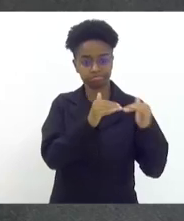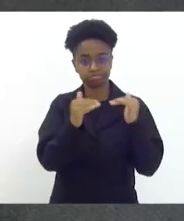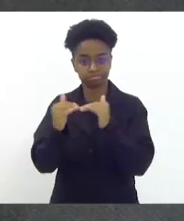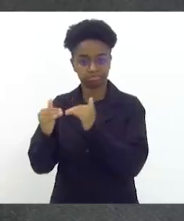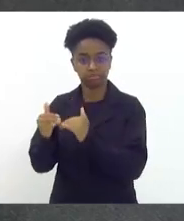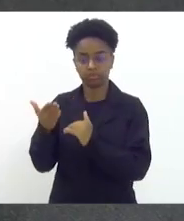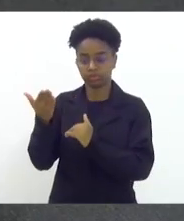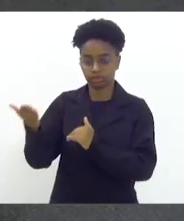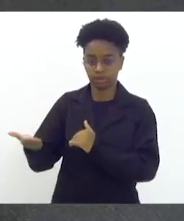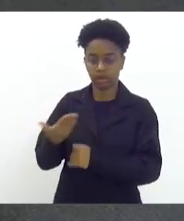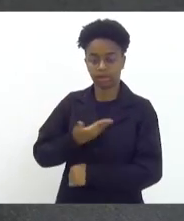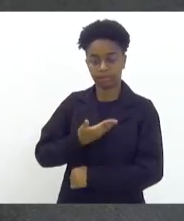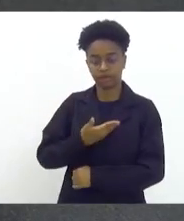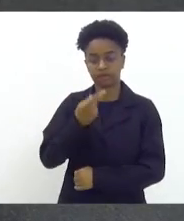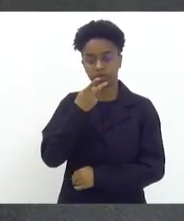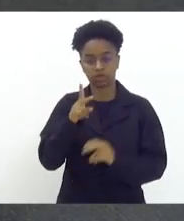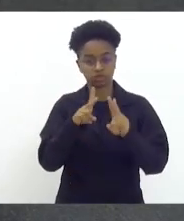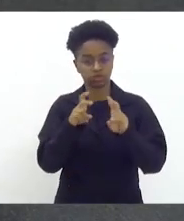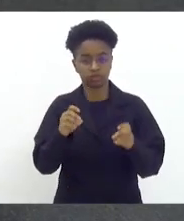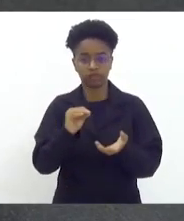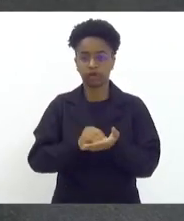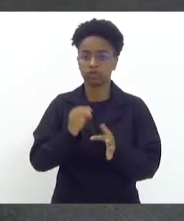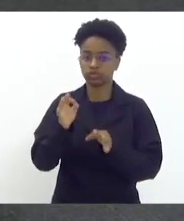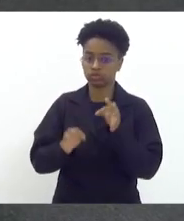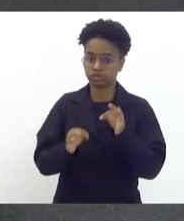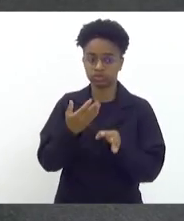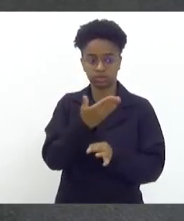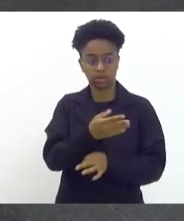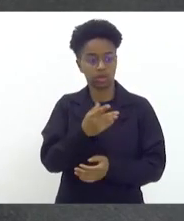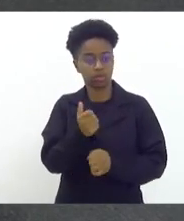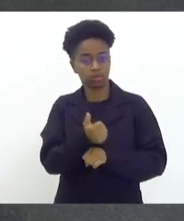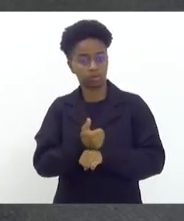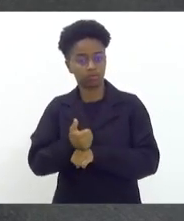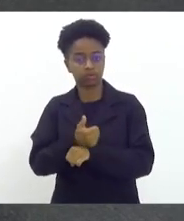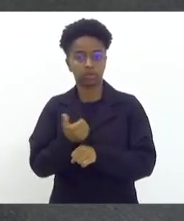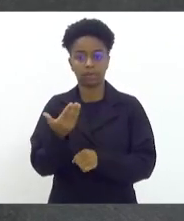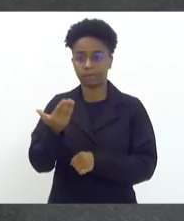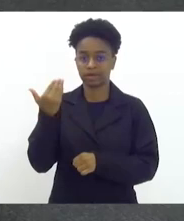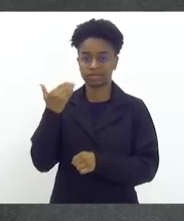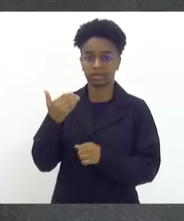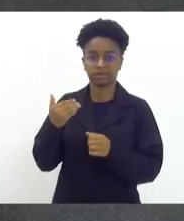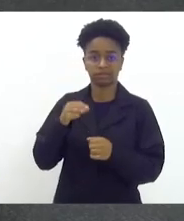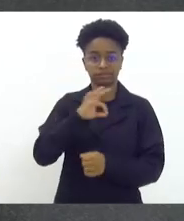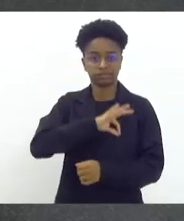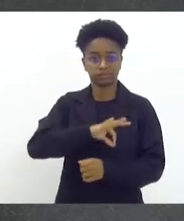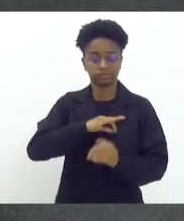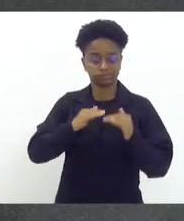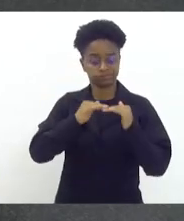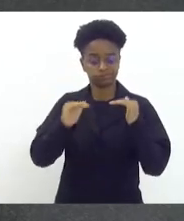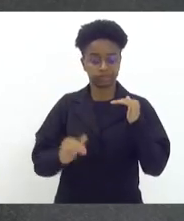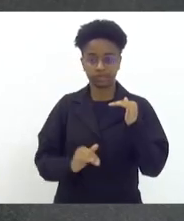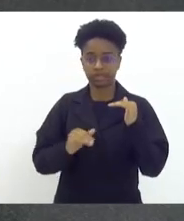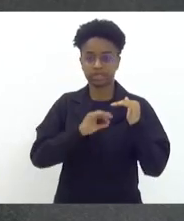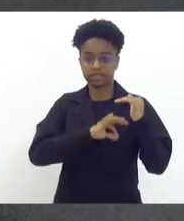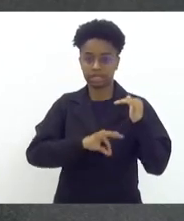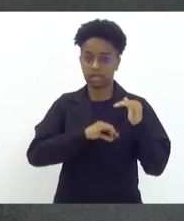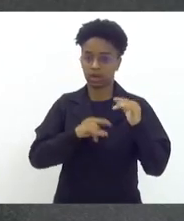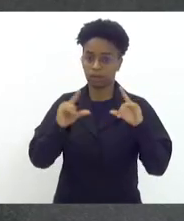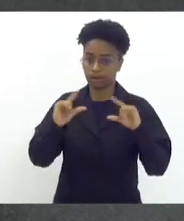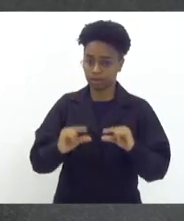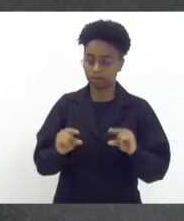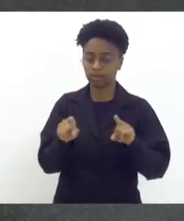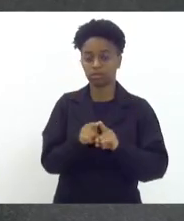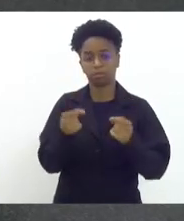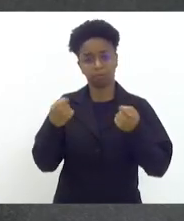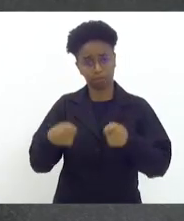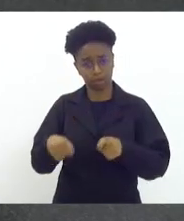Injustiça com esses profissionais que recebiam menos que um salário mínimo e que tanto precisa